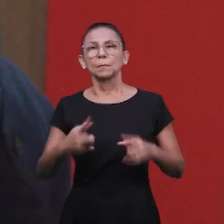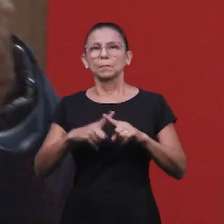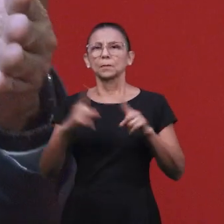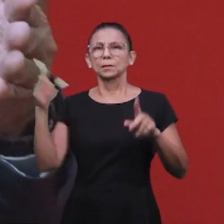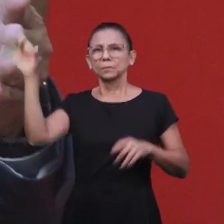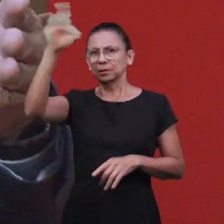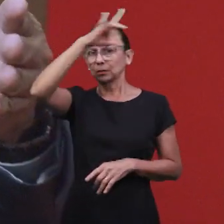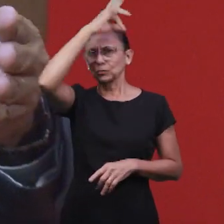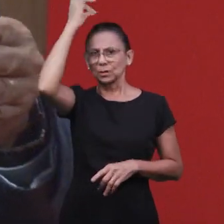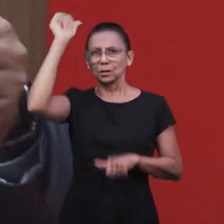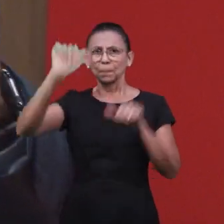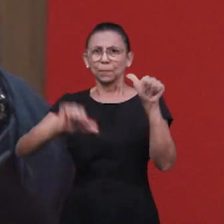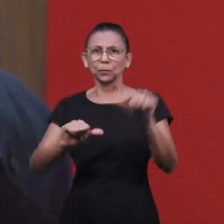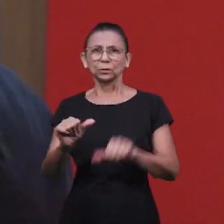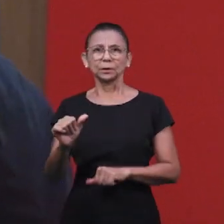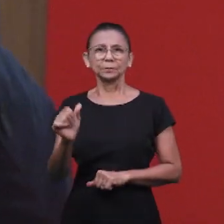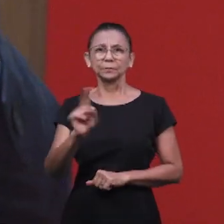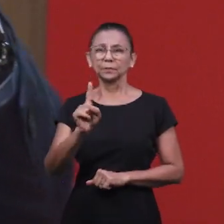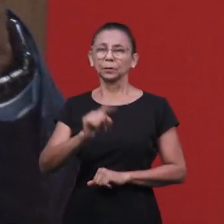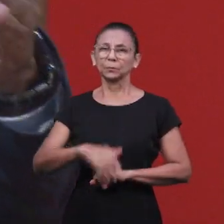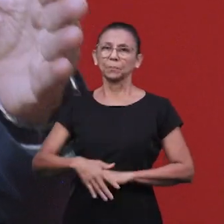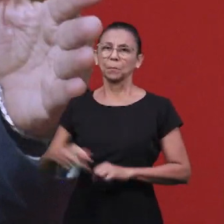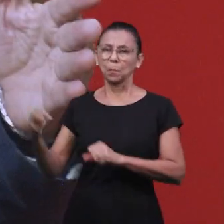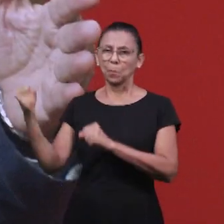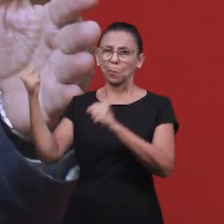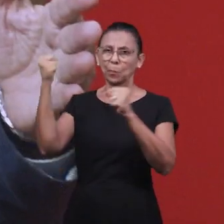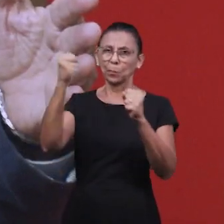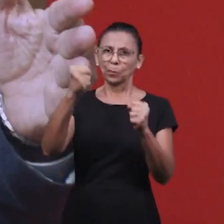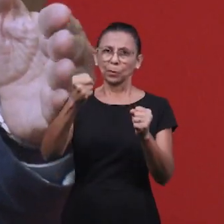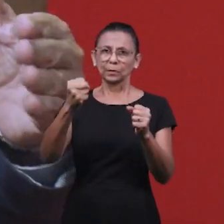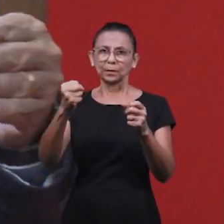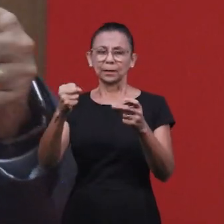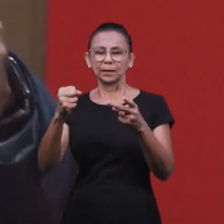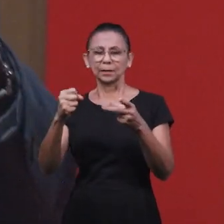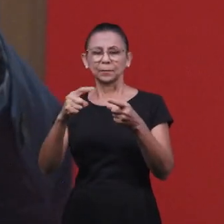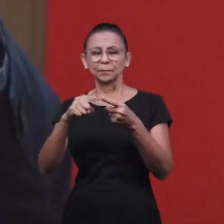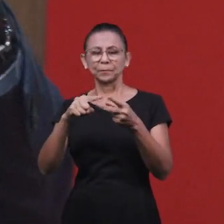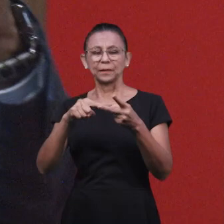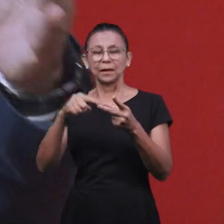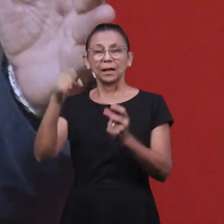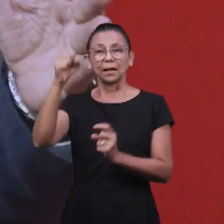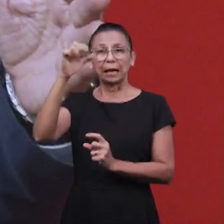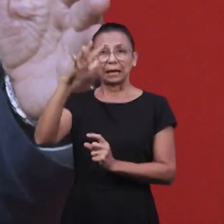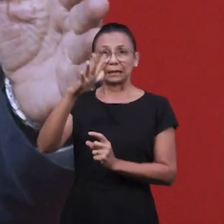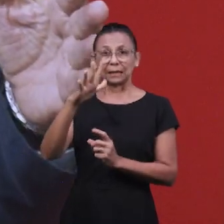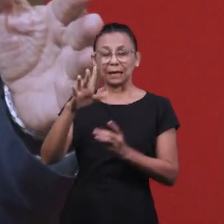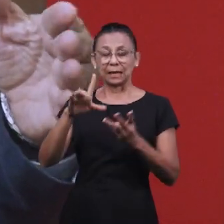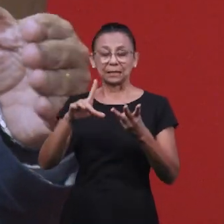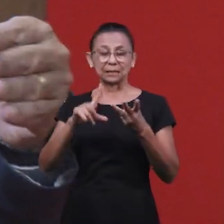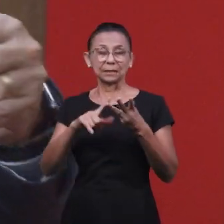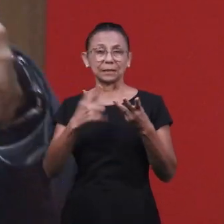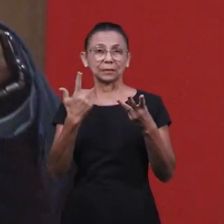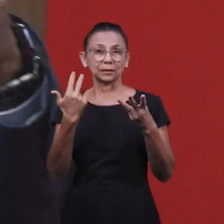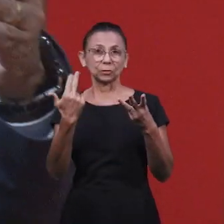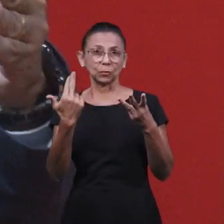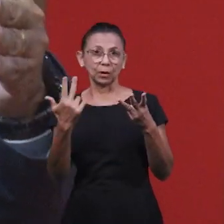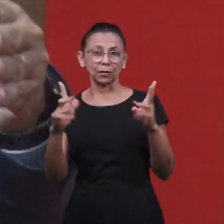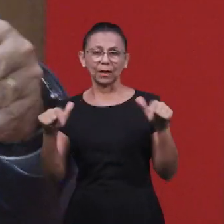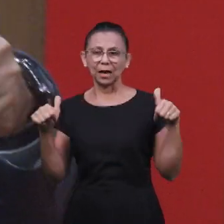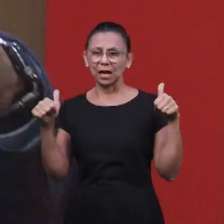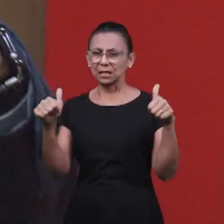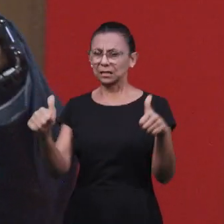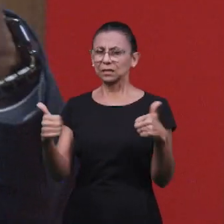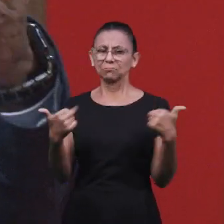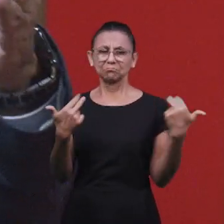Espírito Santo é o mesmo. O poder dele é o mesmo. A graça dele é a mesma. A ação e